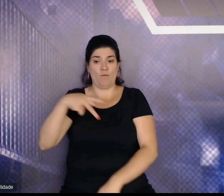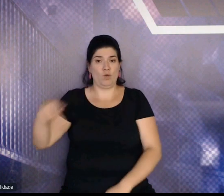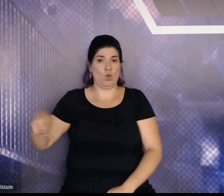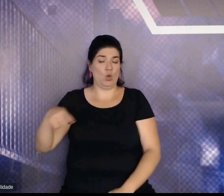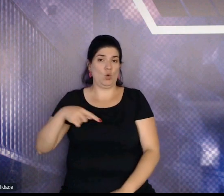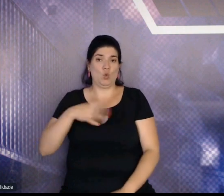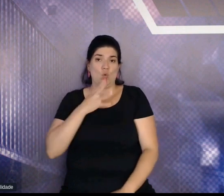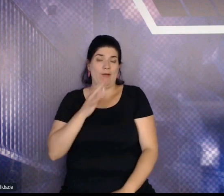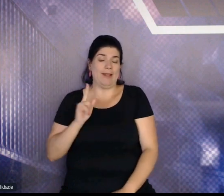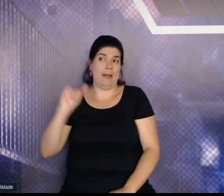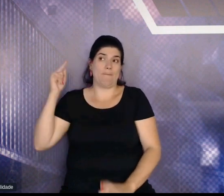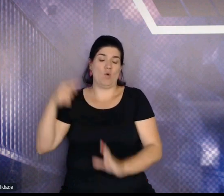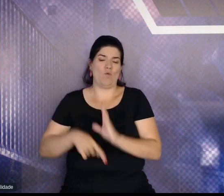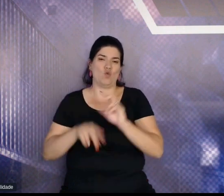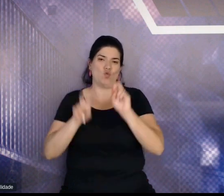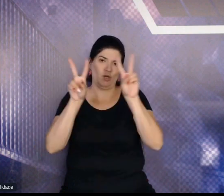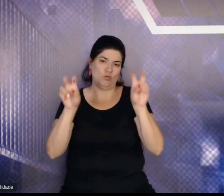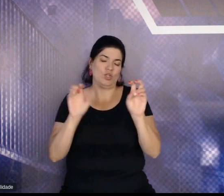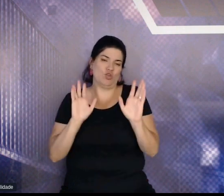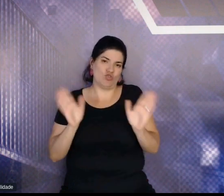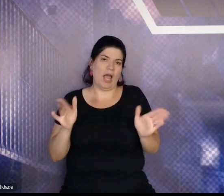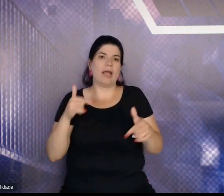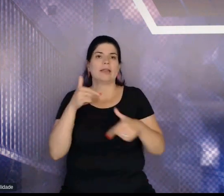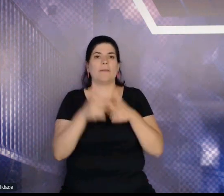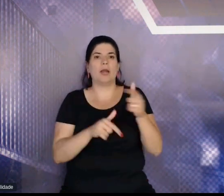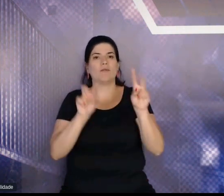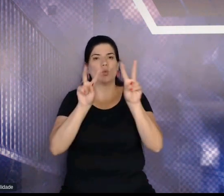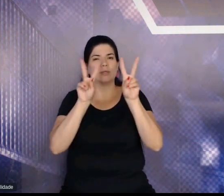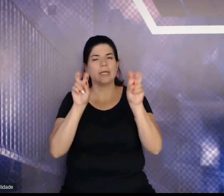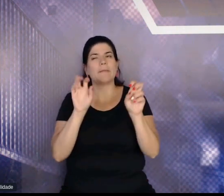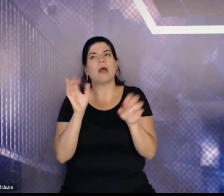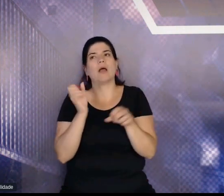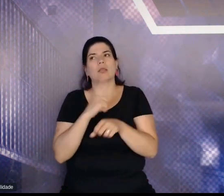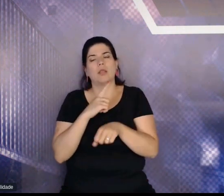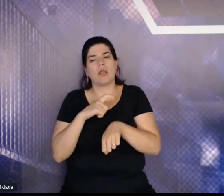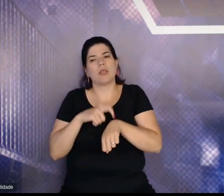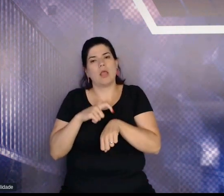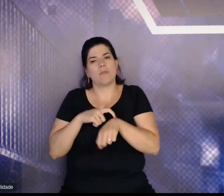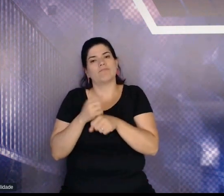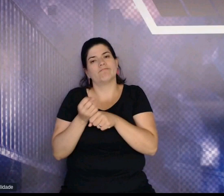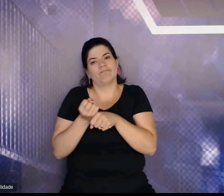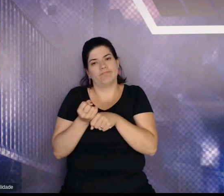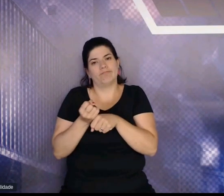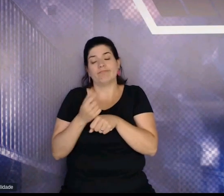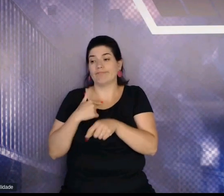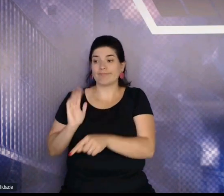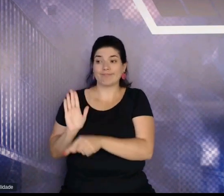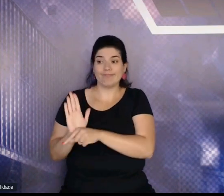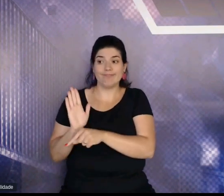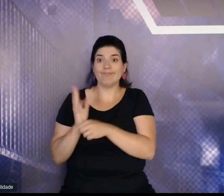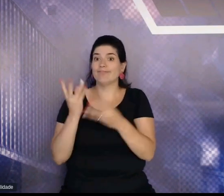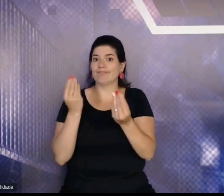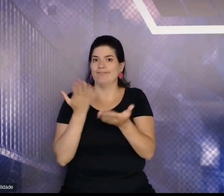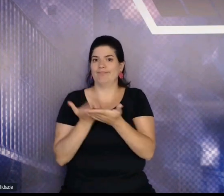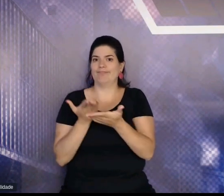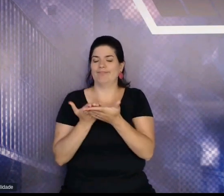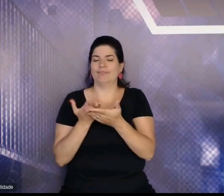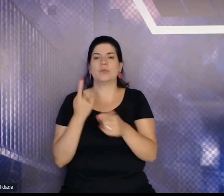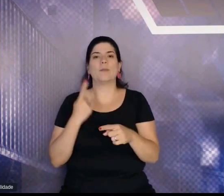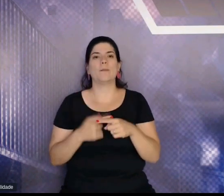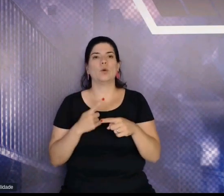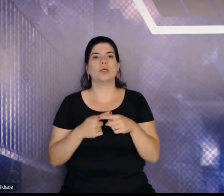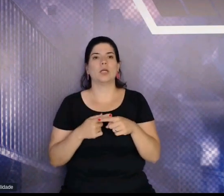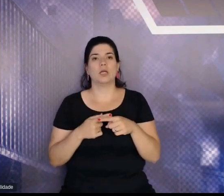assunto, então eu já trabalhava com o tema há um bom tempo e colaborei bastante com essa aula, porque os